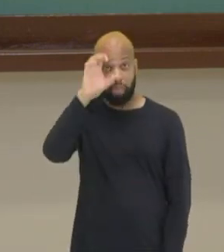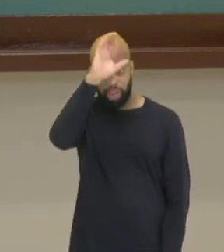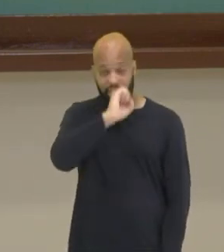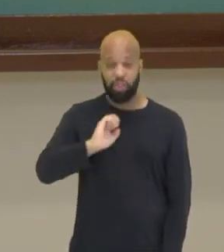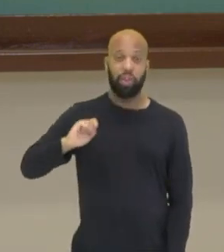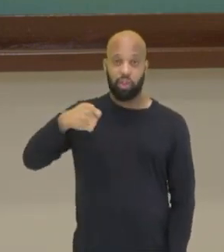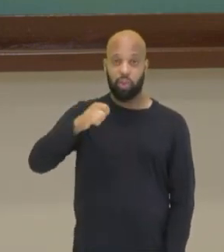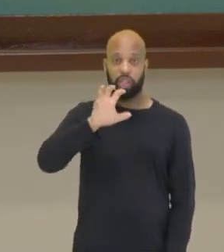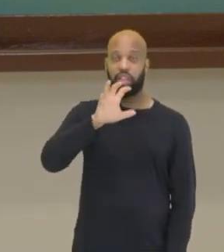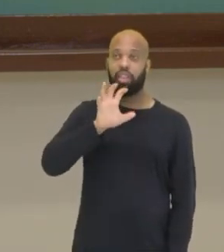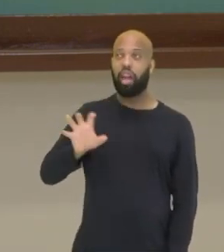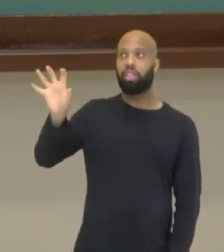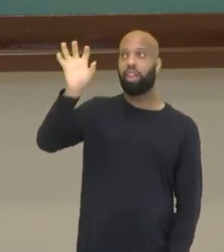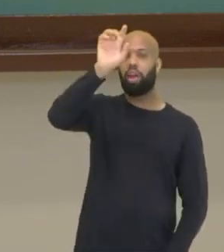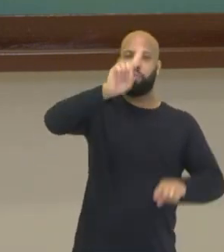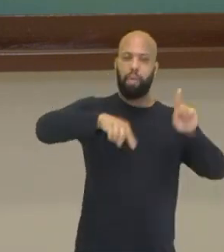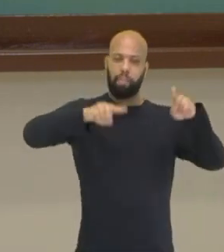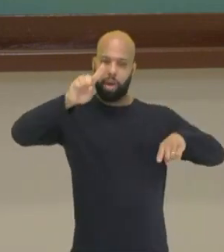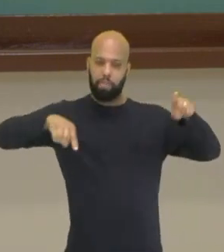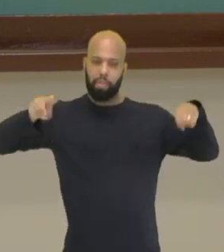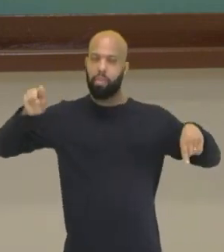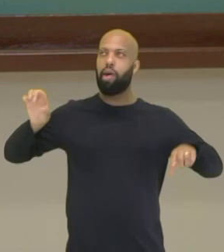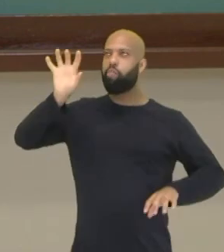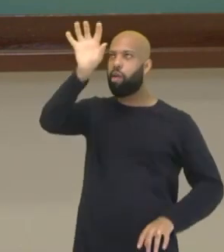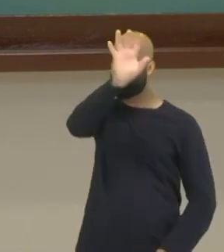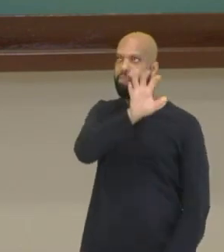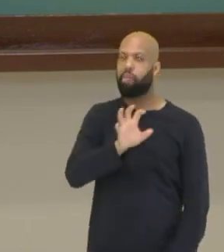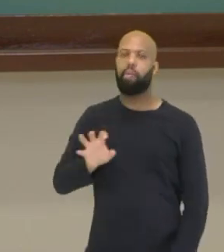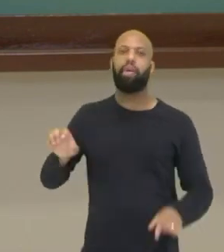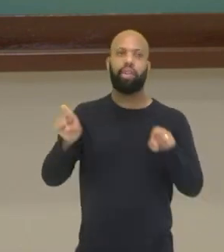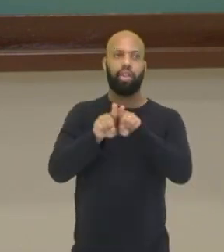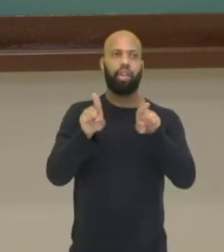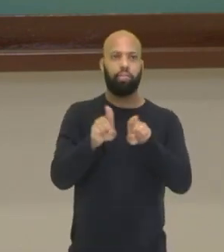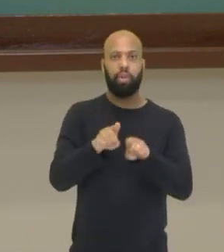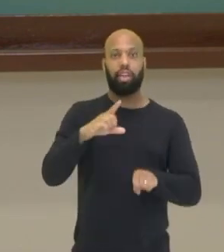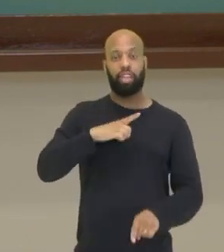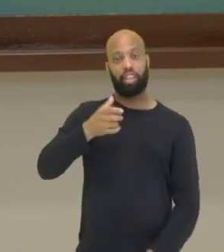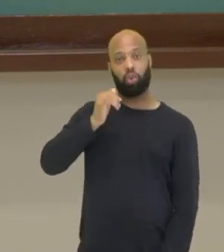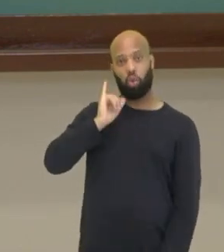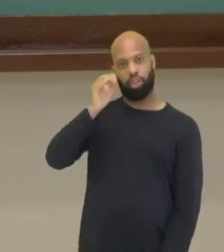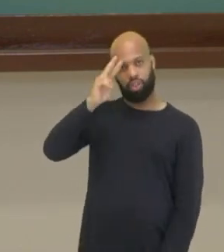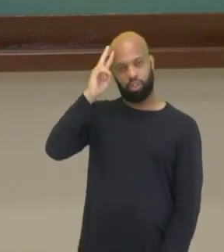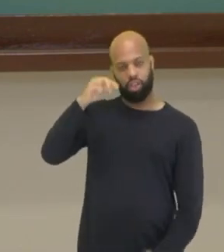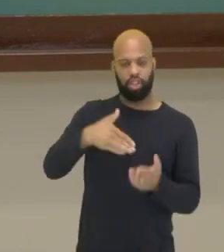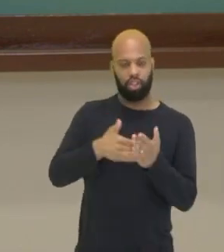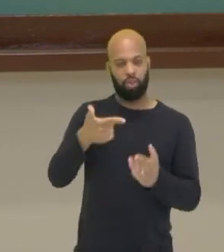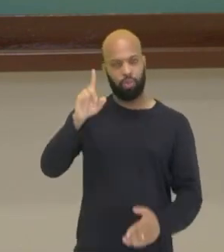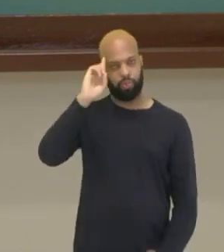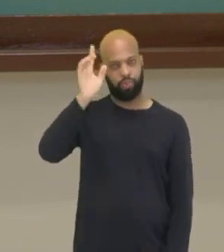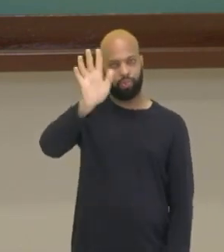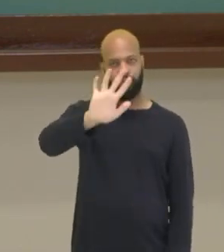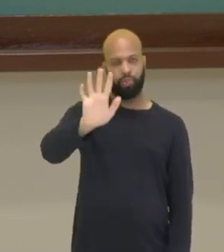essa questão da variação regional, né? E sobre os causos e até a próxima.